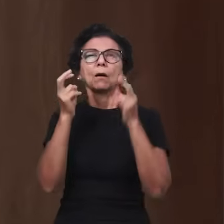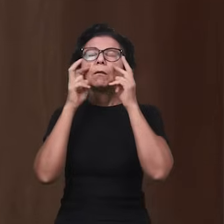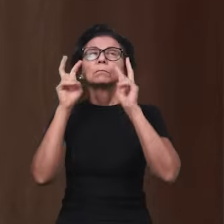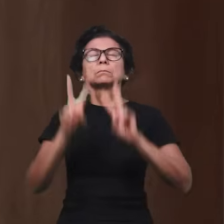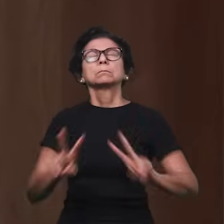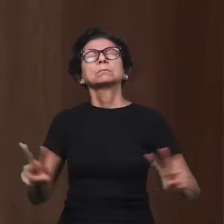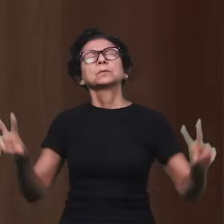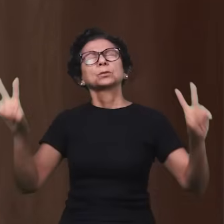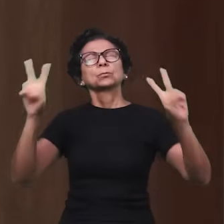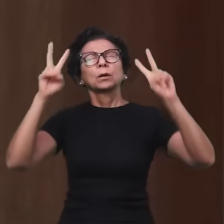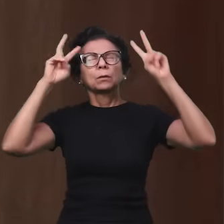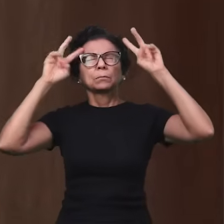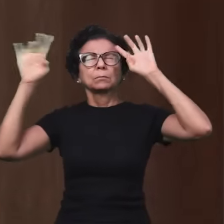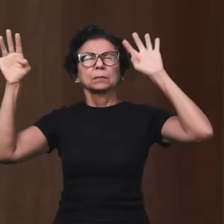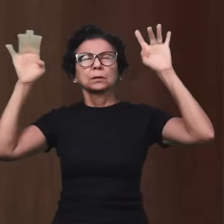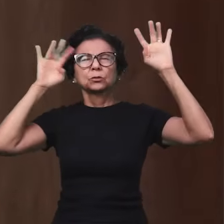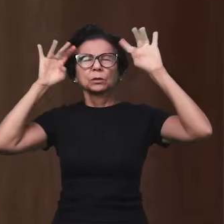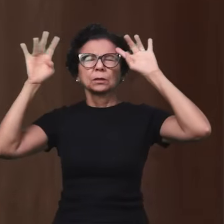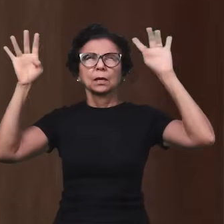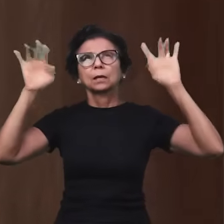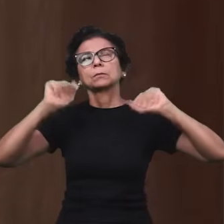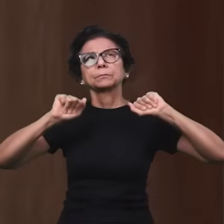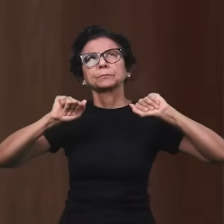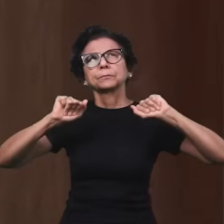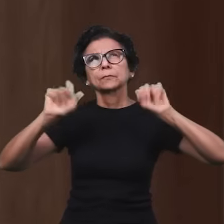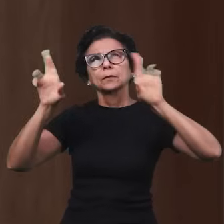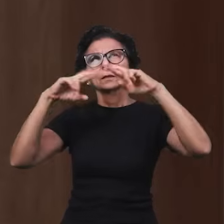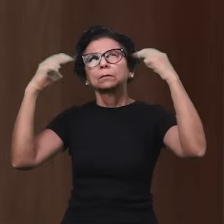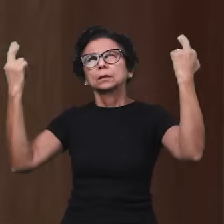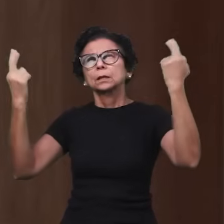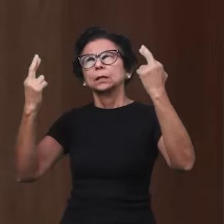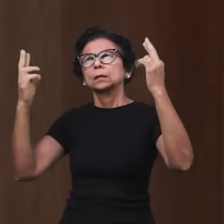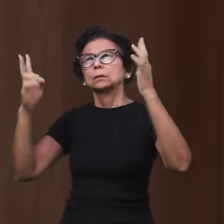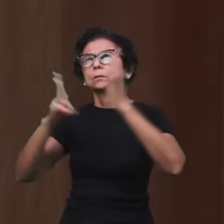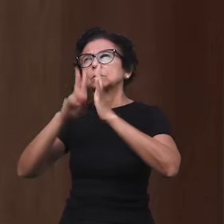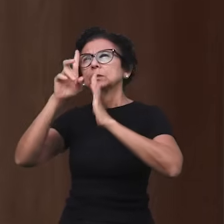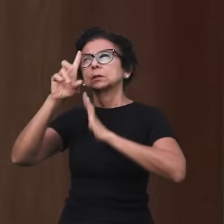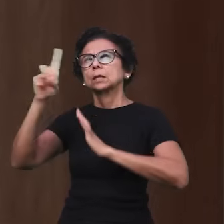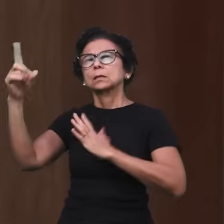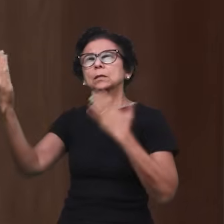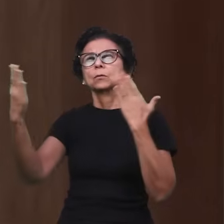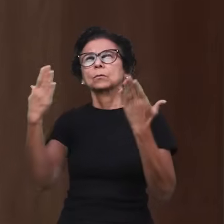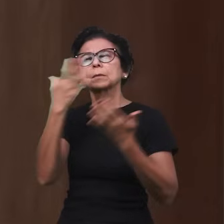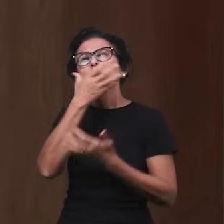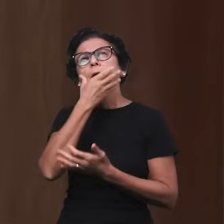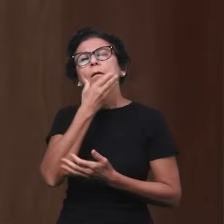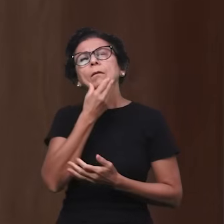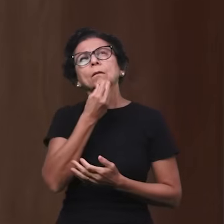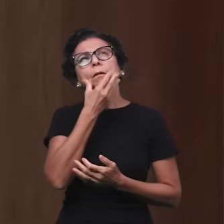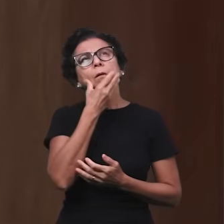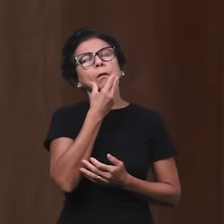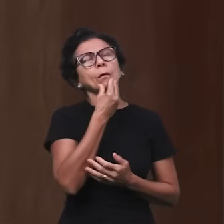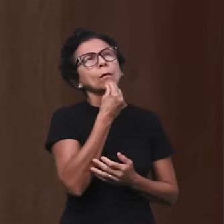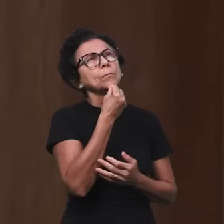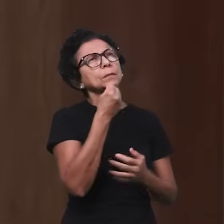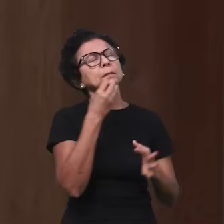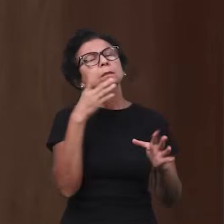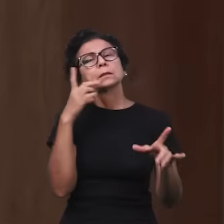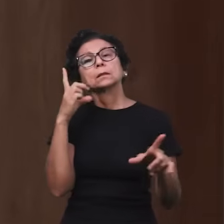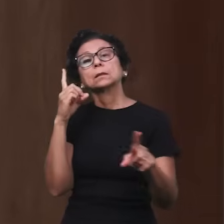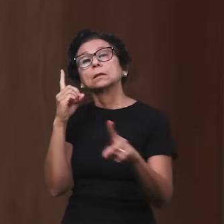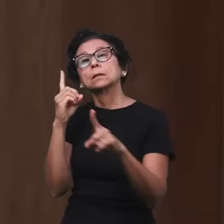um visual. Tá, o reino de Deus é semelhante a um homem